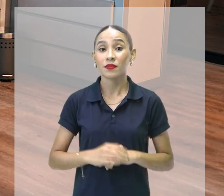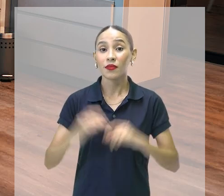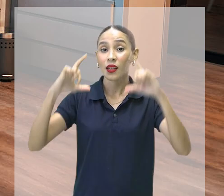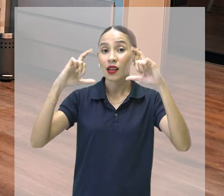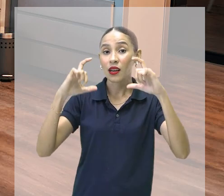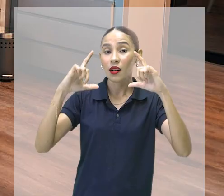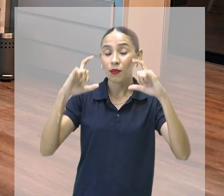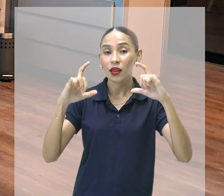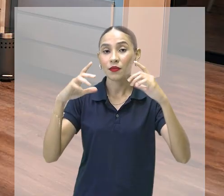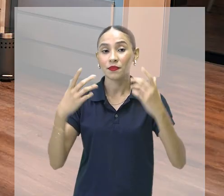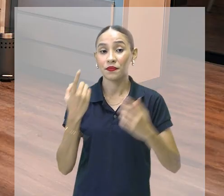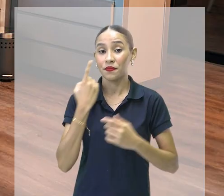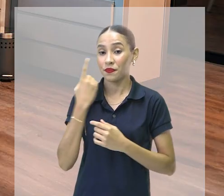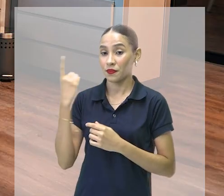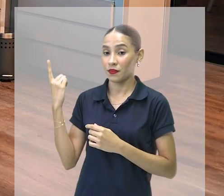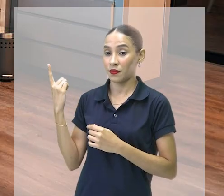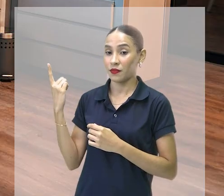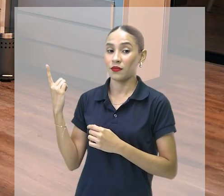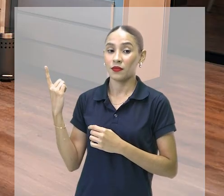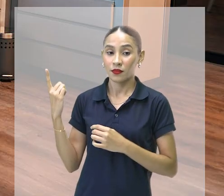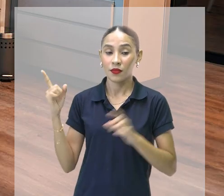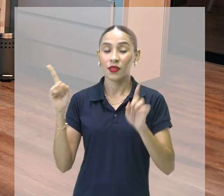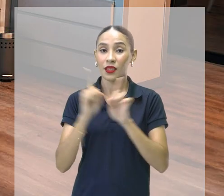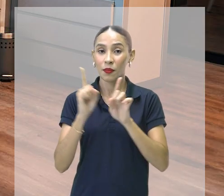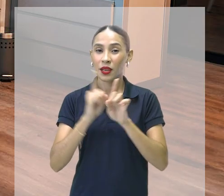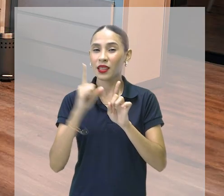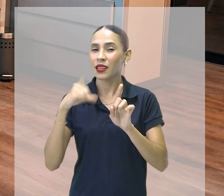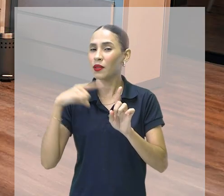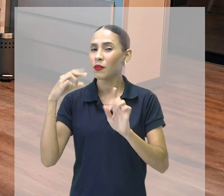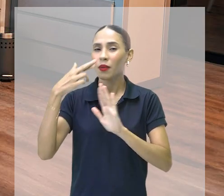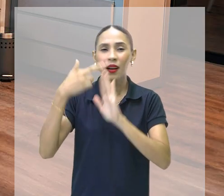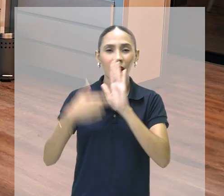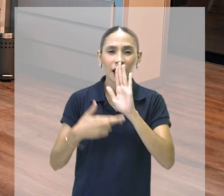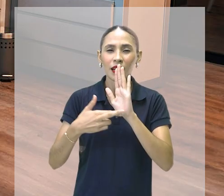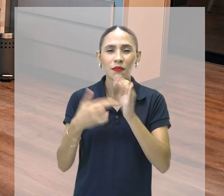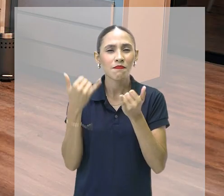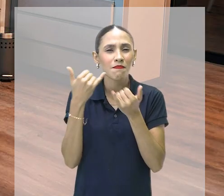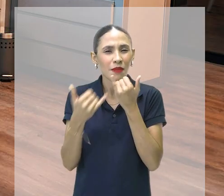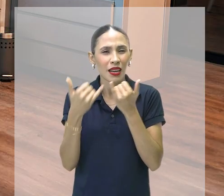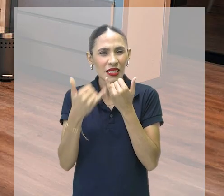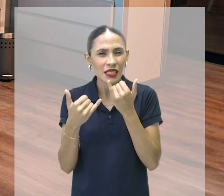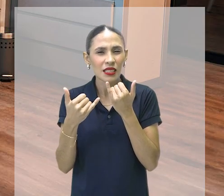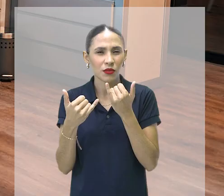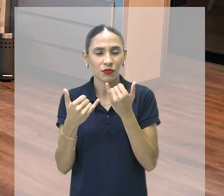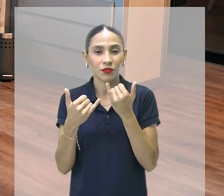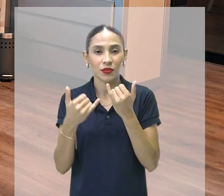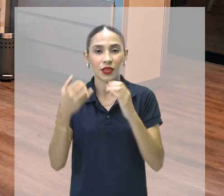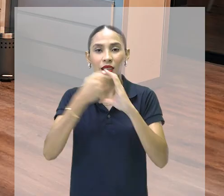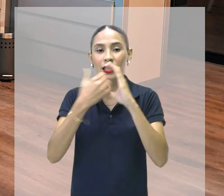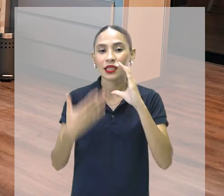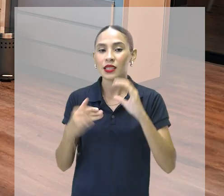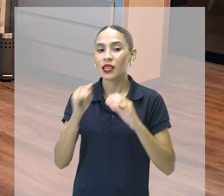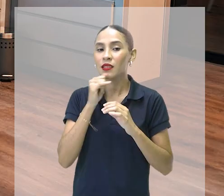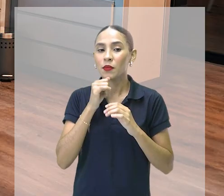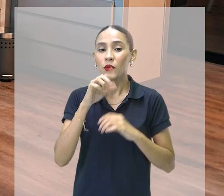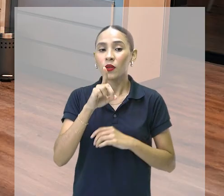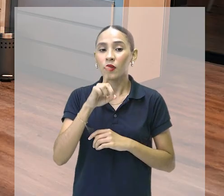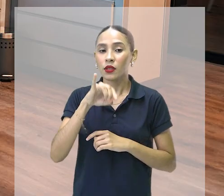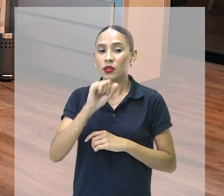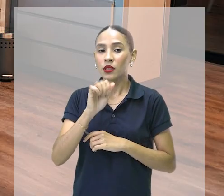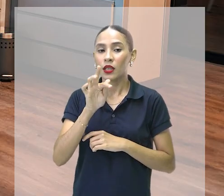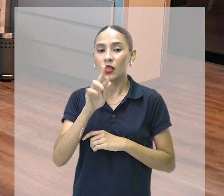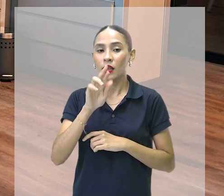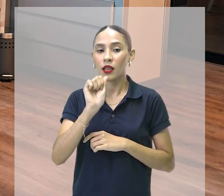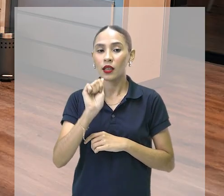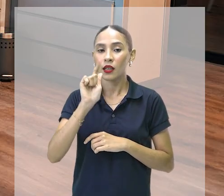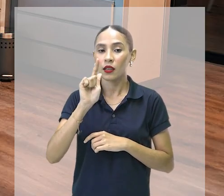câmera fotográfica também, que tem um princípio de funcionamento parecido, com os elementos diafragma,